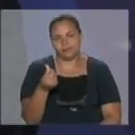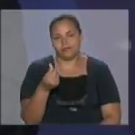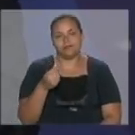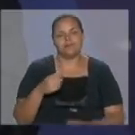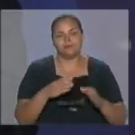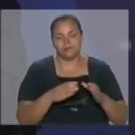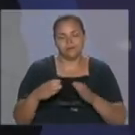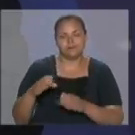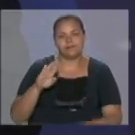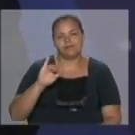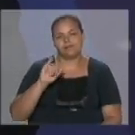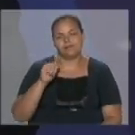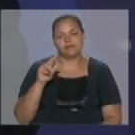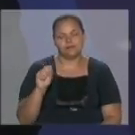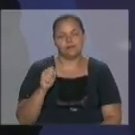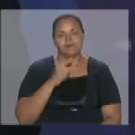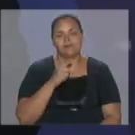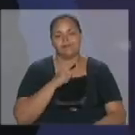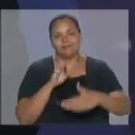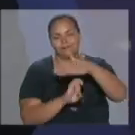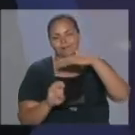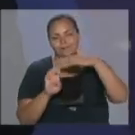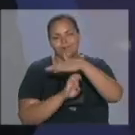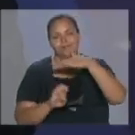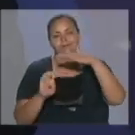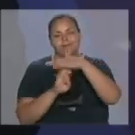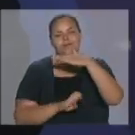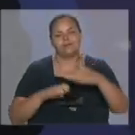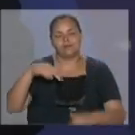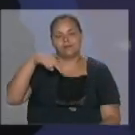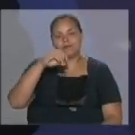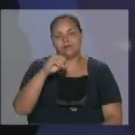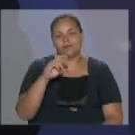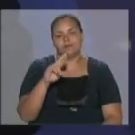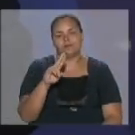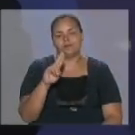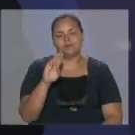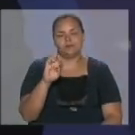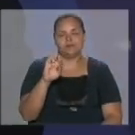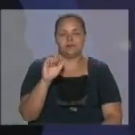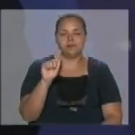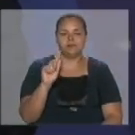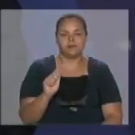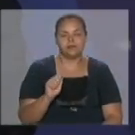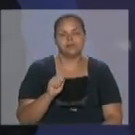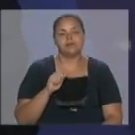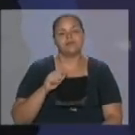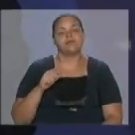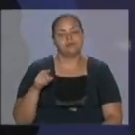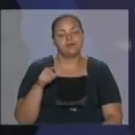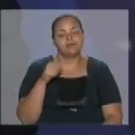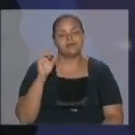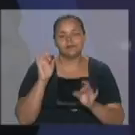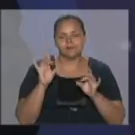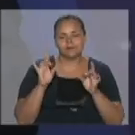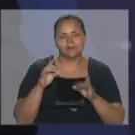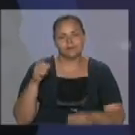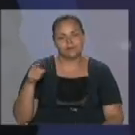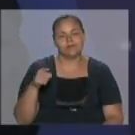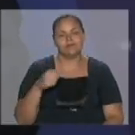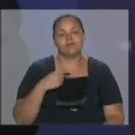também uma empresa norueguesa, que a especialidade dela no mundo inteiro é medir